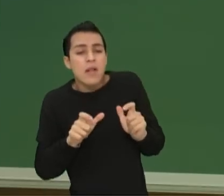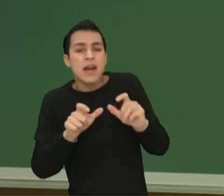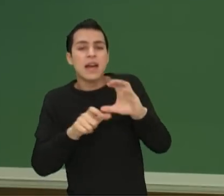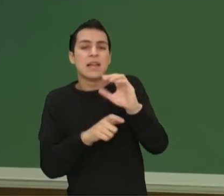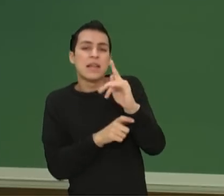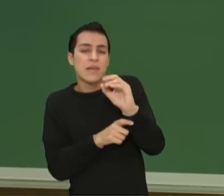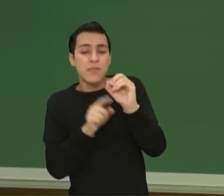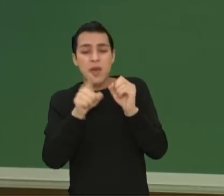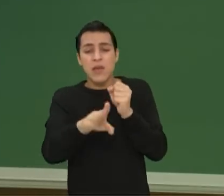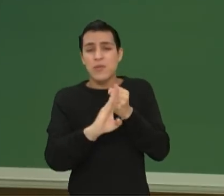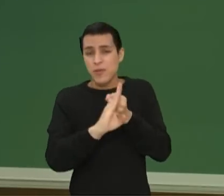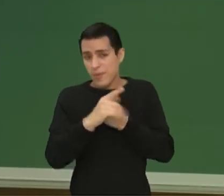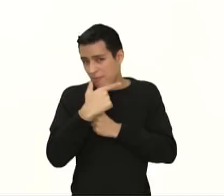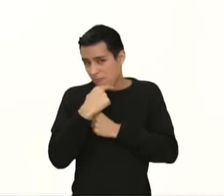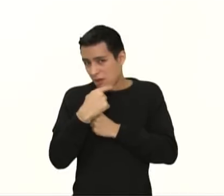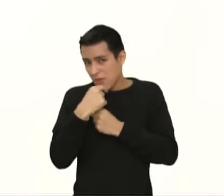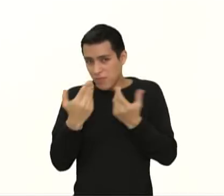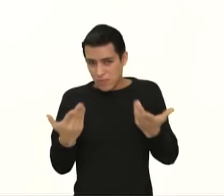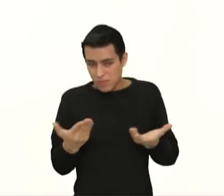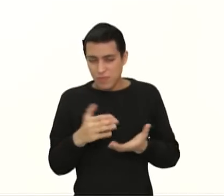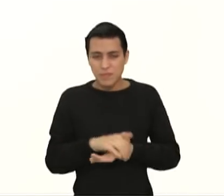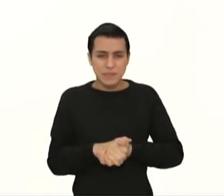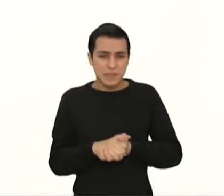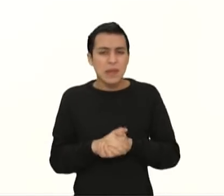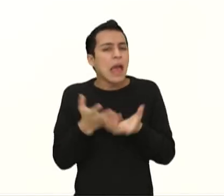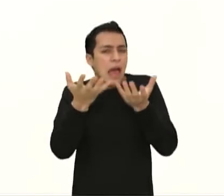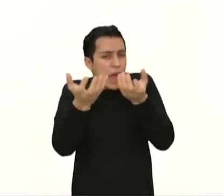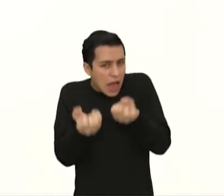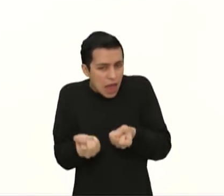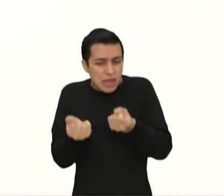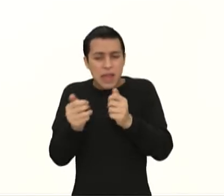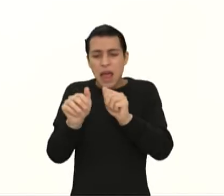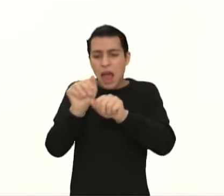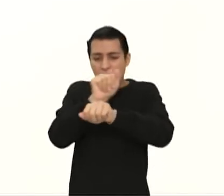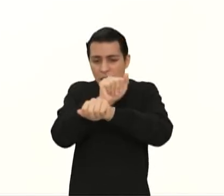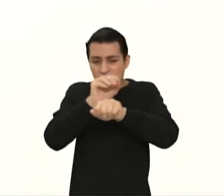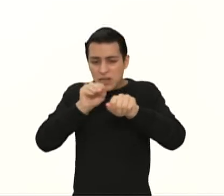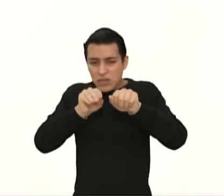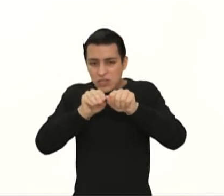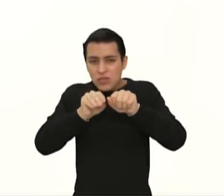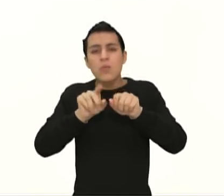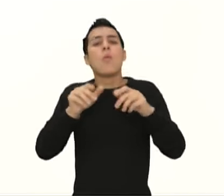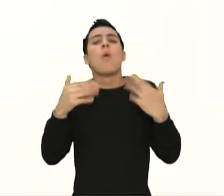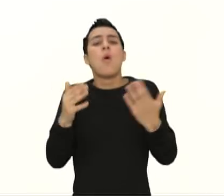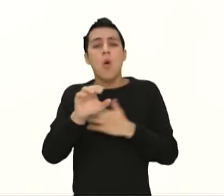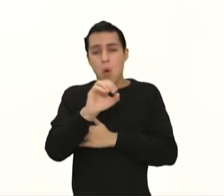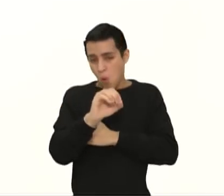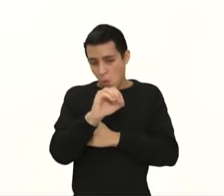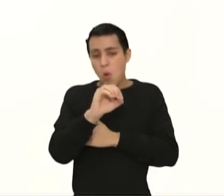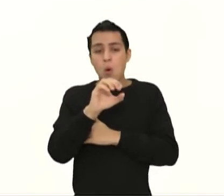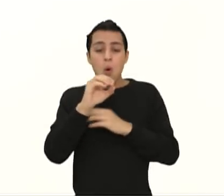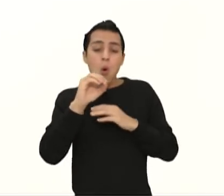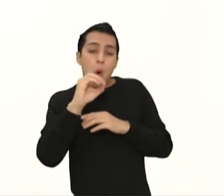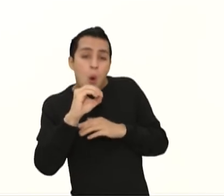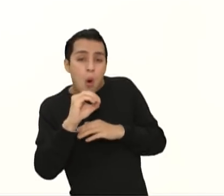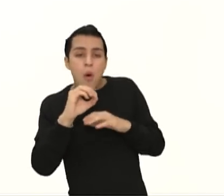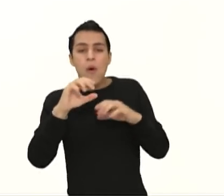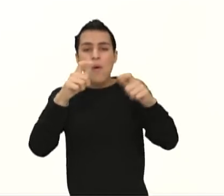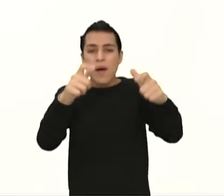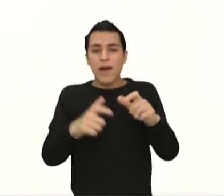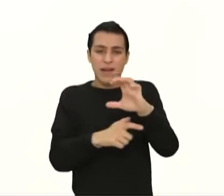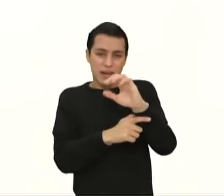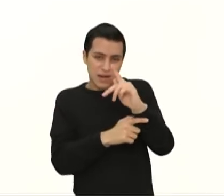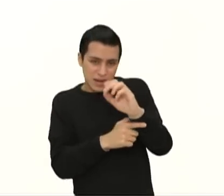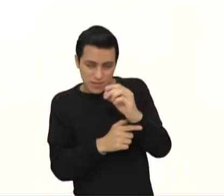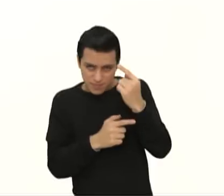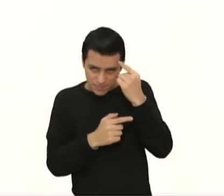um substantivo masculino. Admite o artigo o campo, certo? Uma questão de